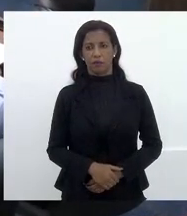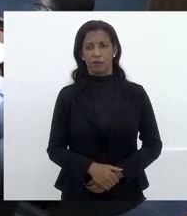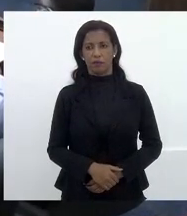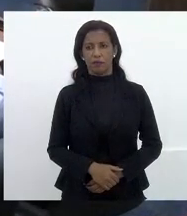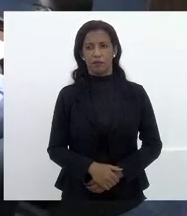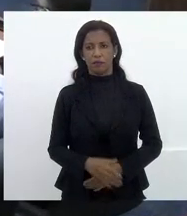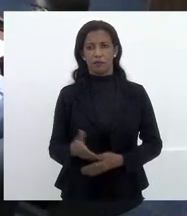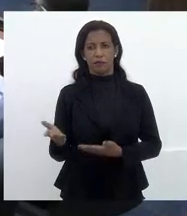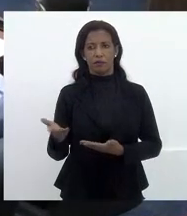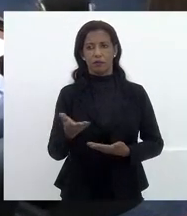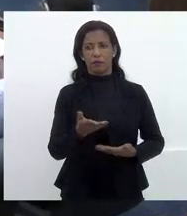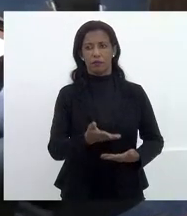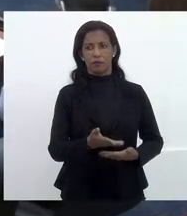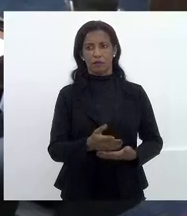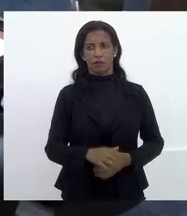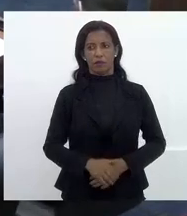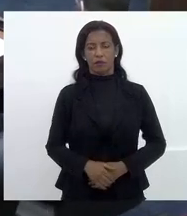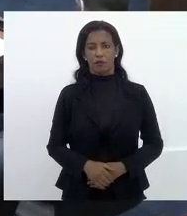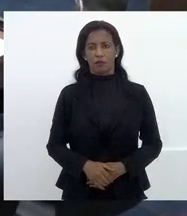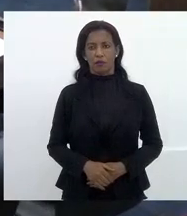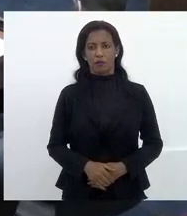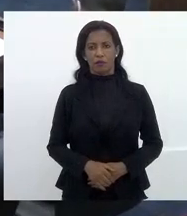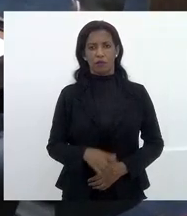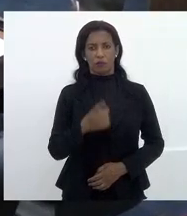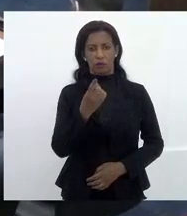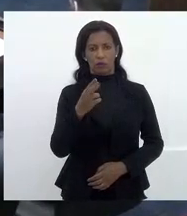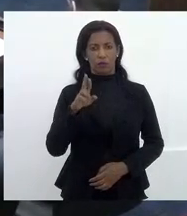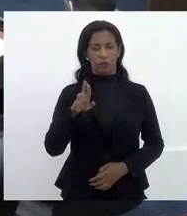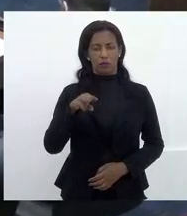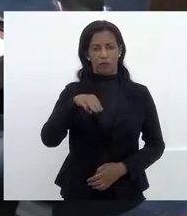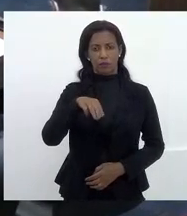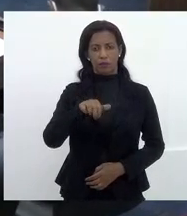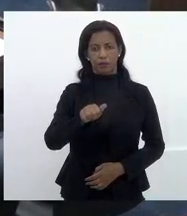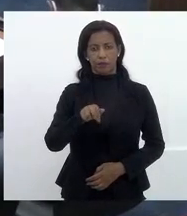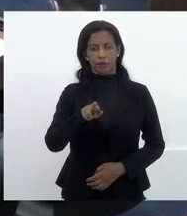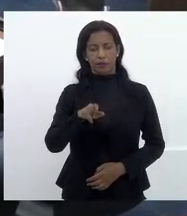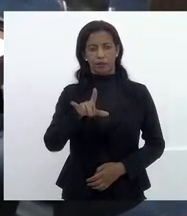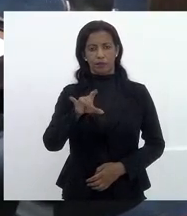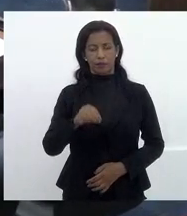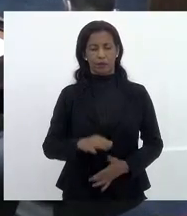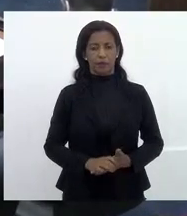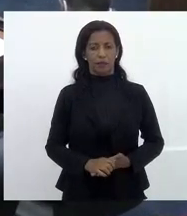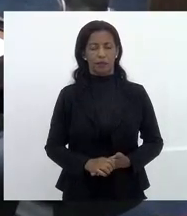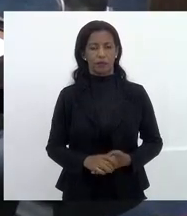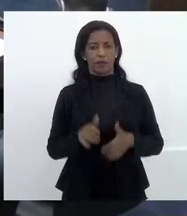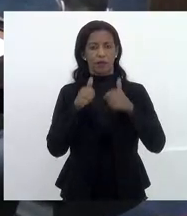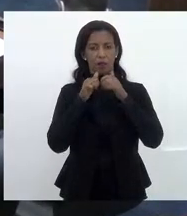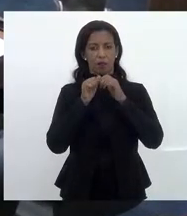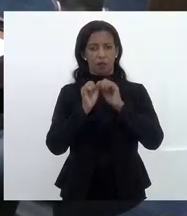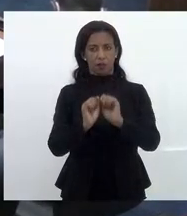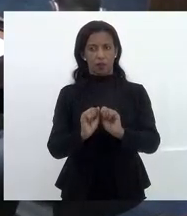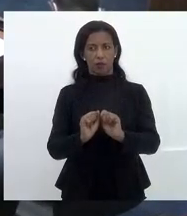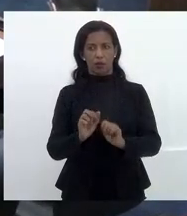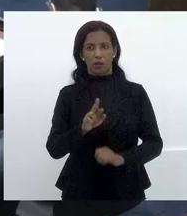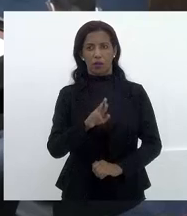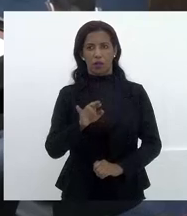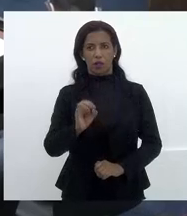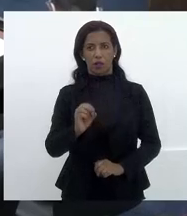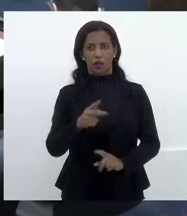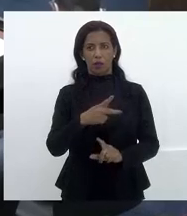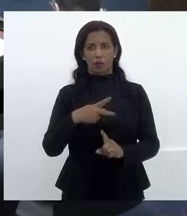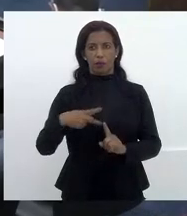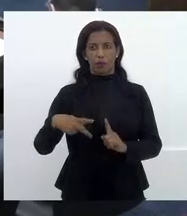vou convidar o Marcelo fresteiro também assessor do Rio previdência não pode pode